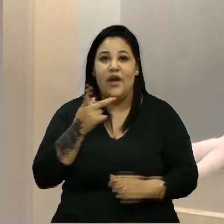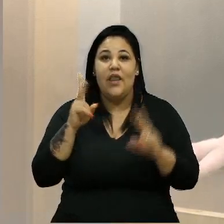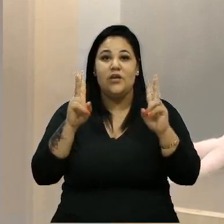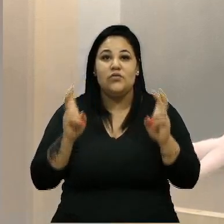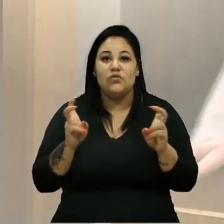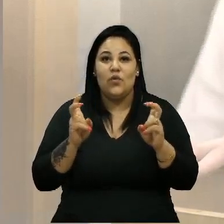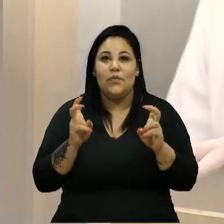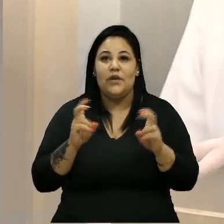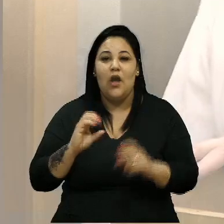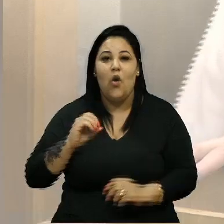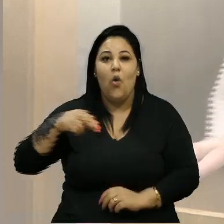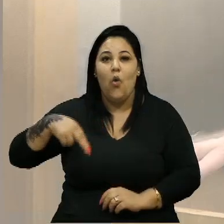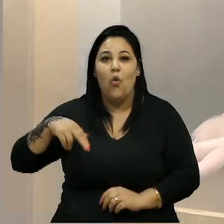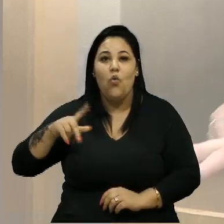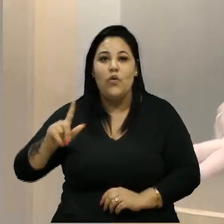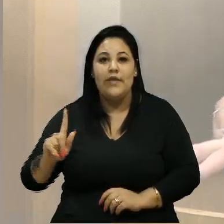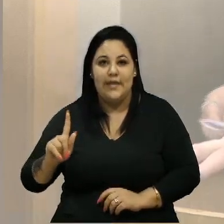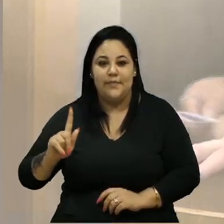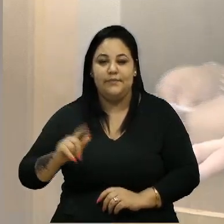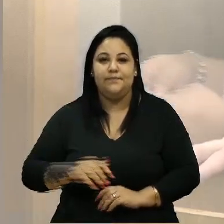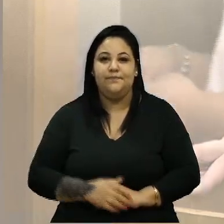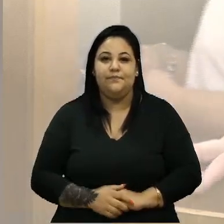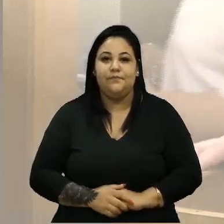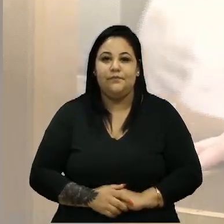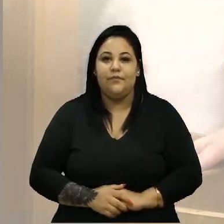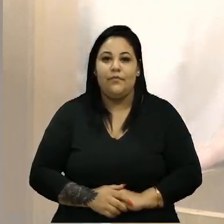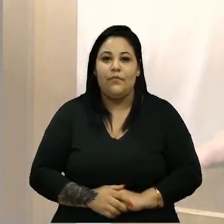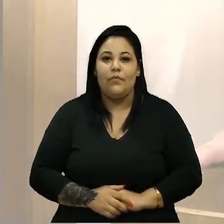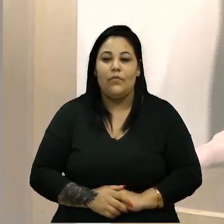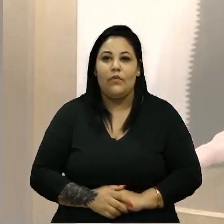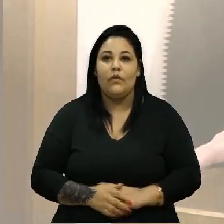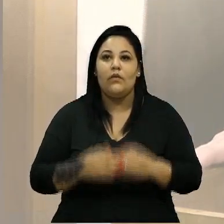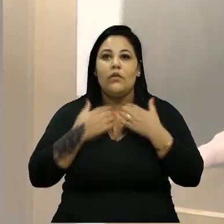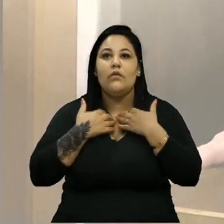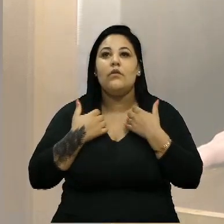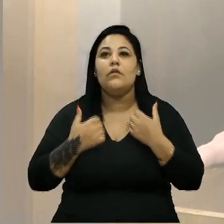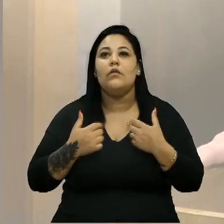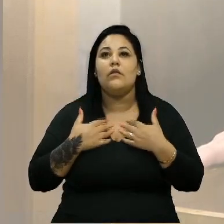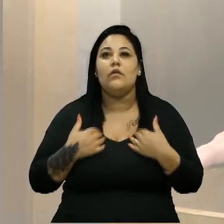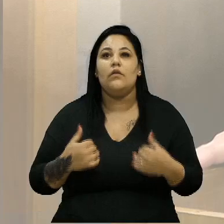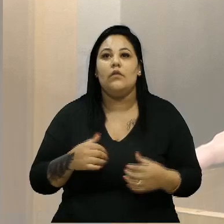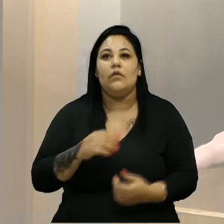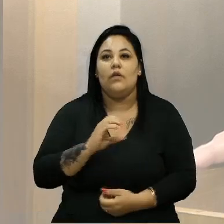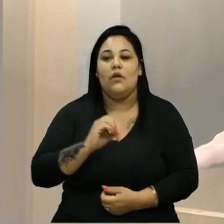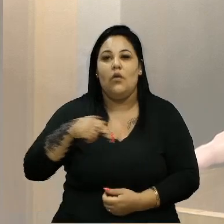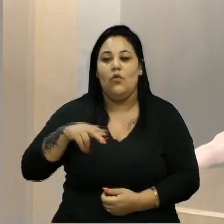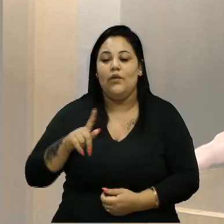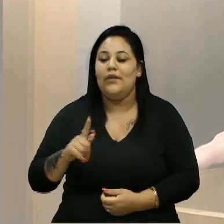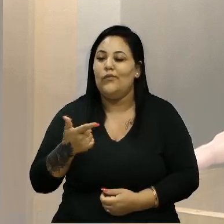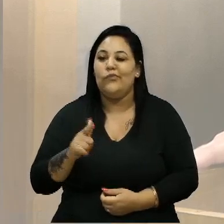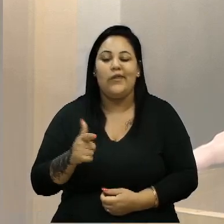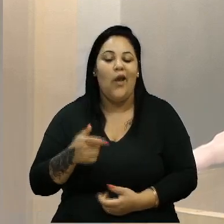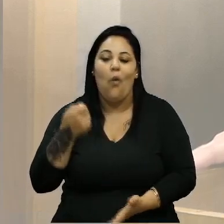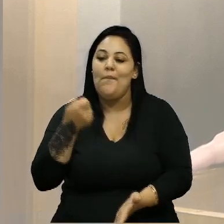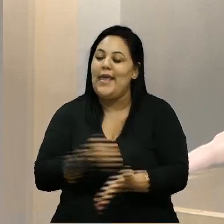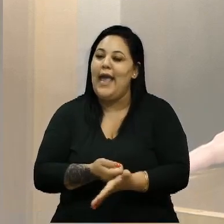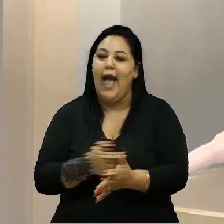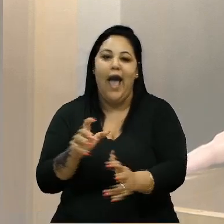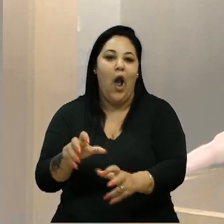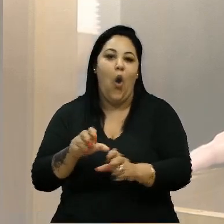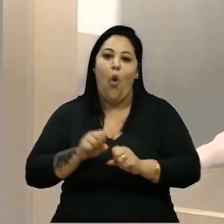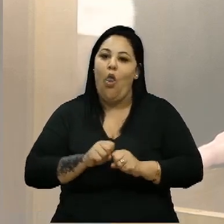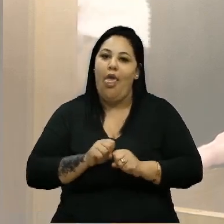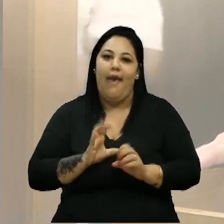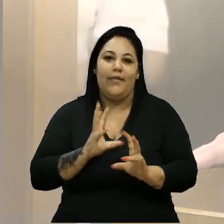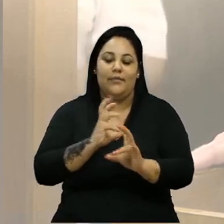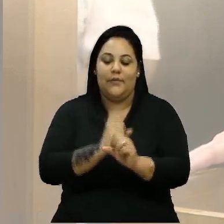as ONGs. As ONGs, elas não têm obrigação de acolher os animais, elas fazem um